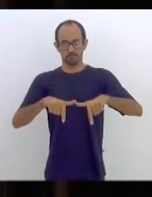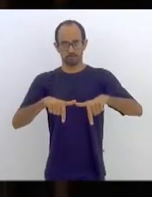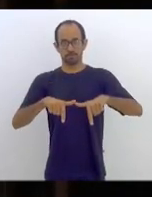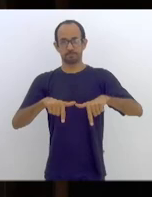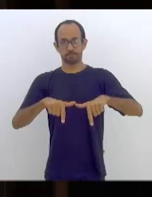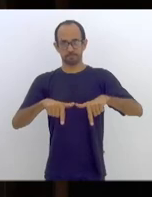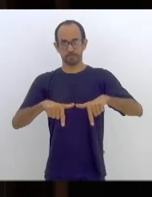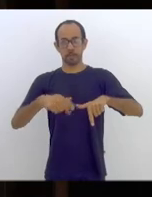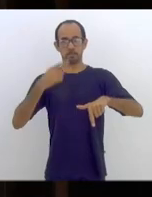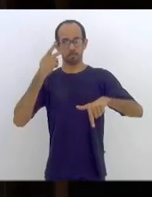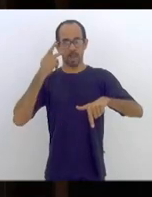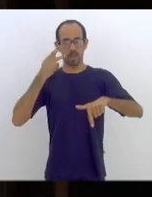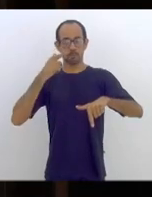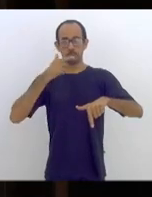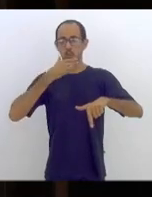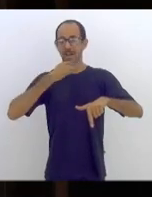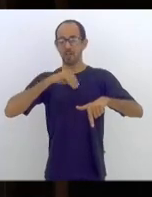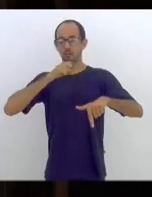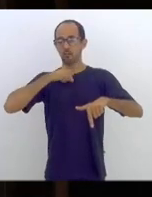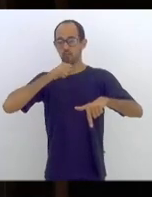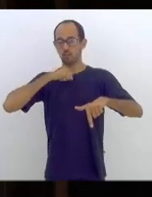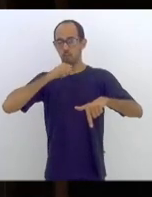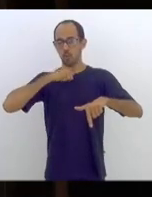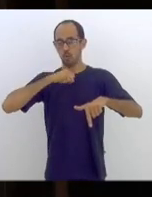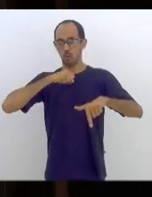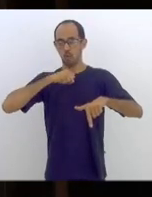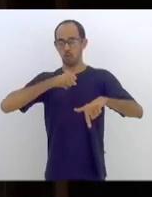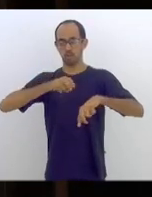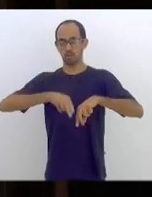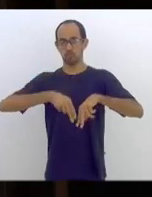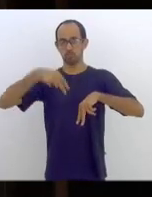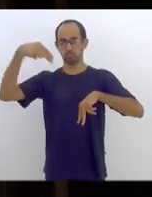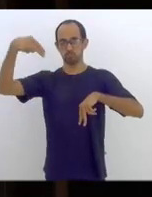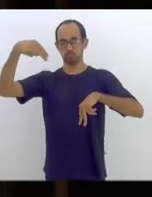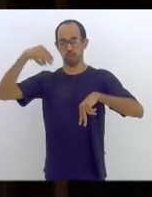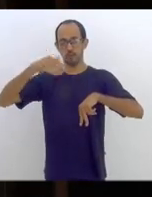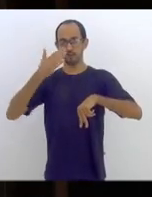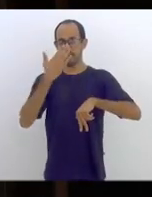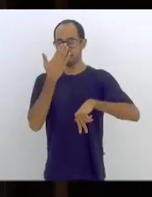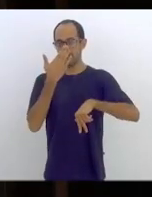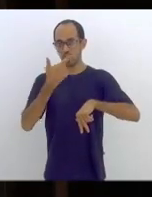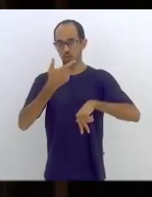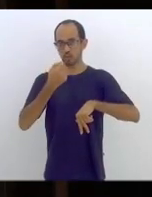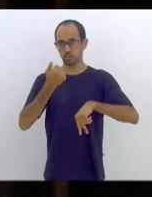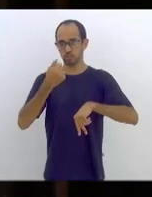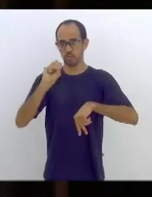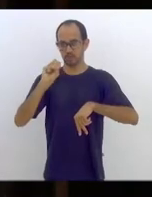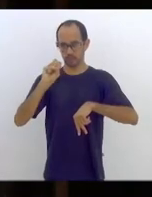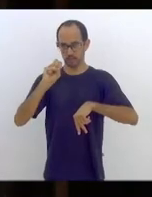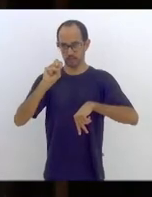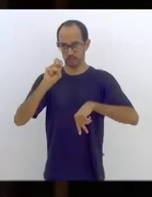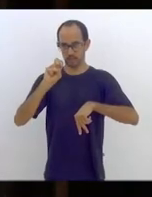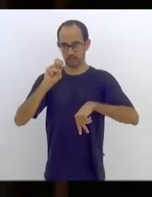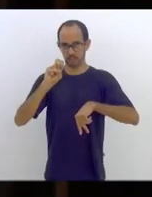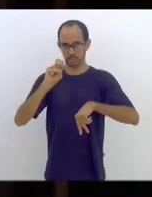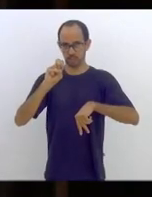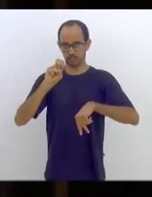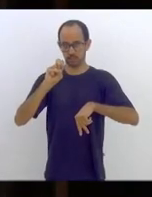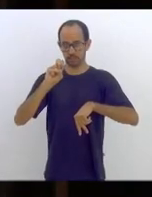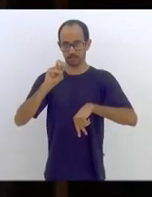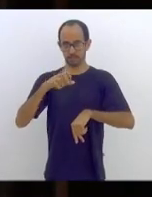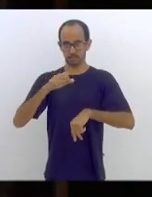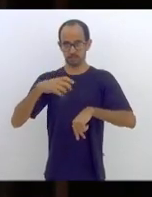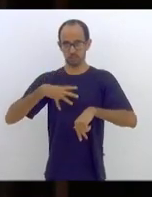para o meu avô, que fez a passagem em fevereiro de 2015. Por favor,